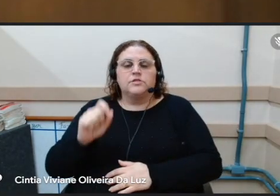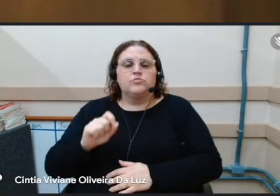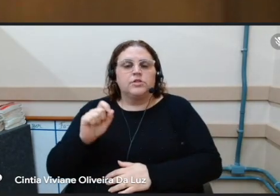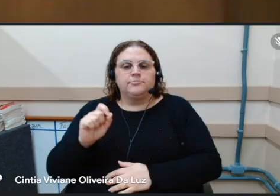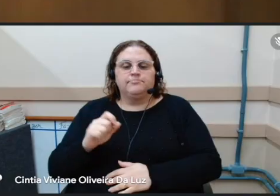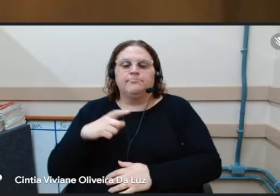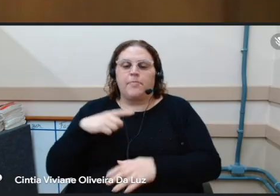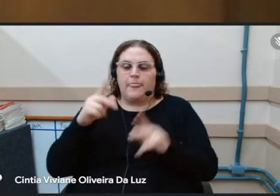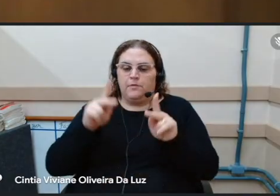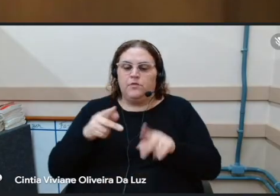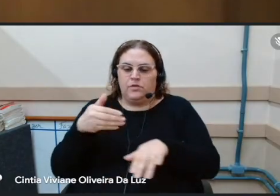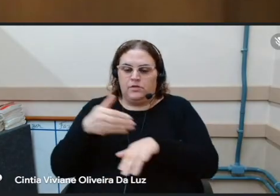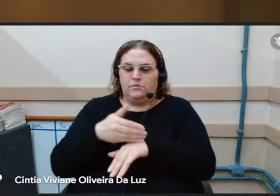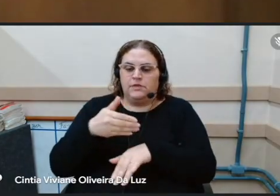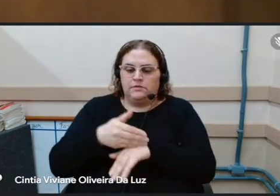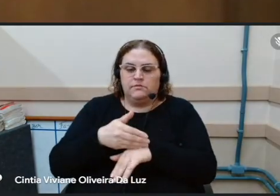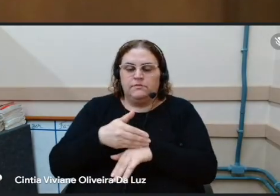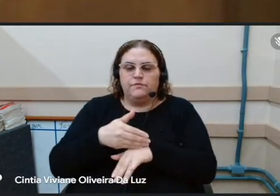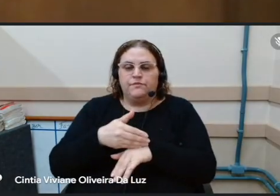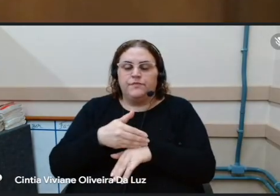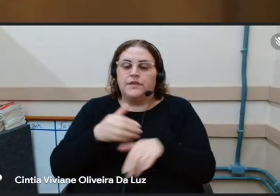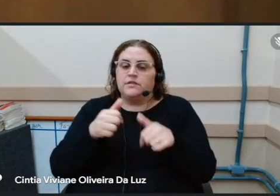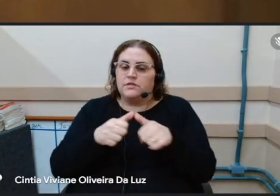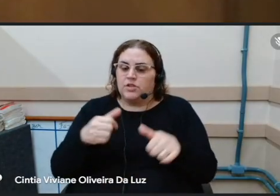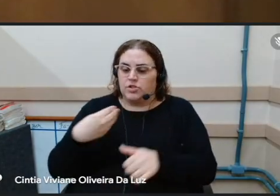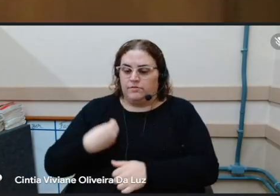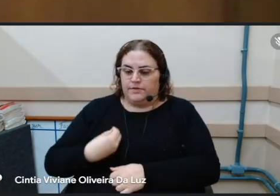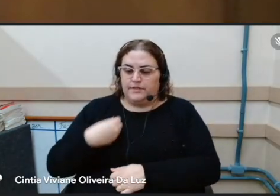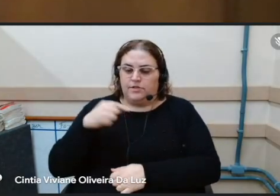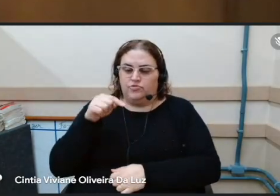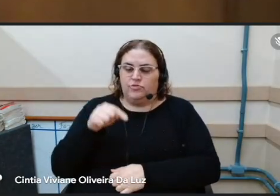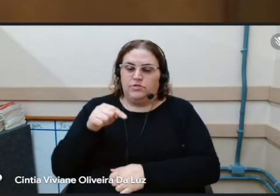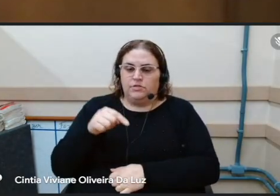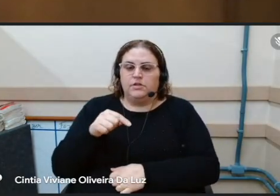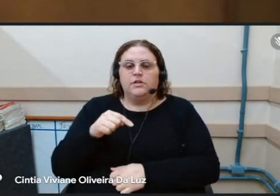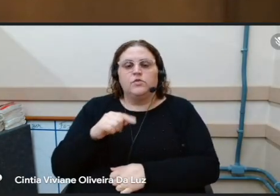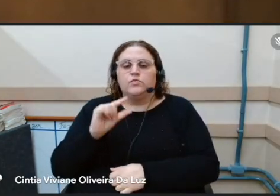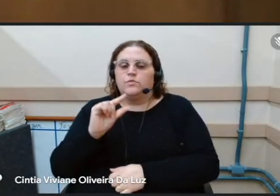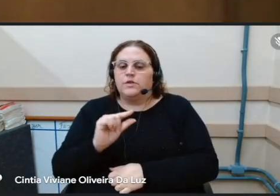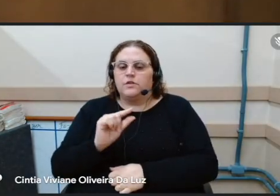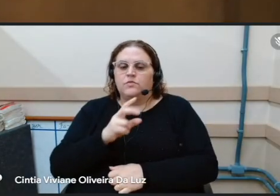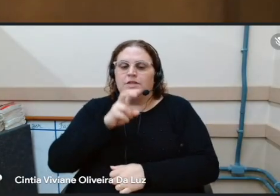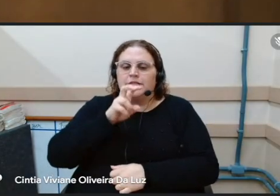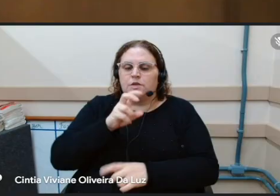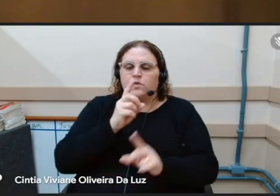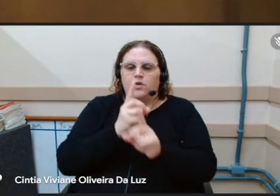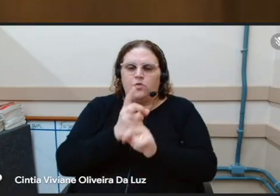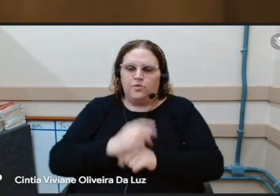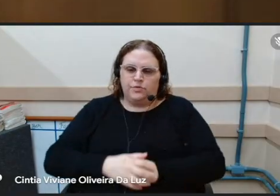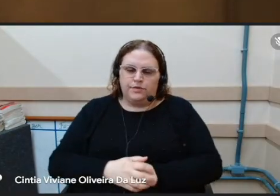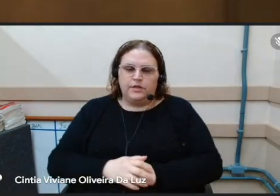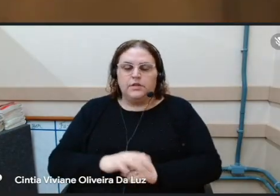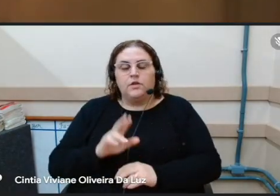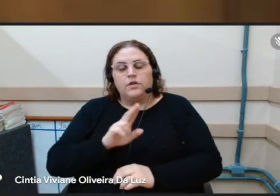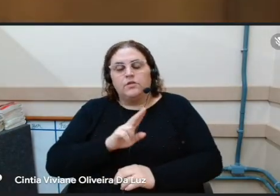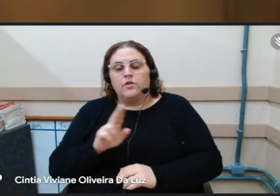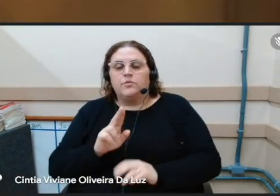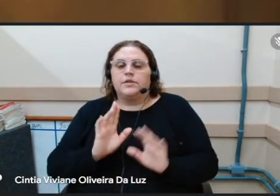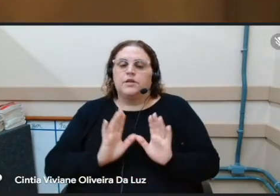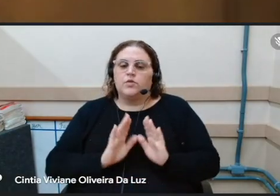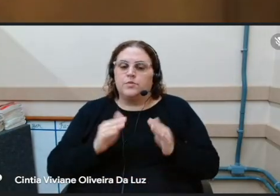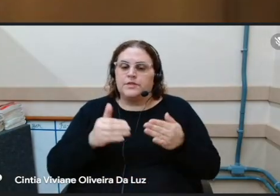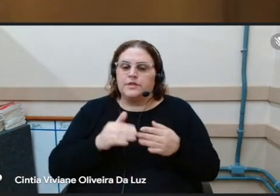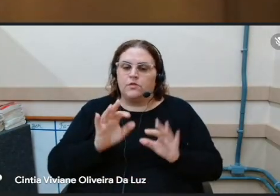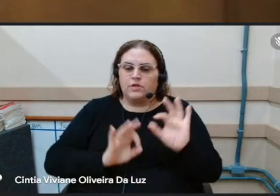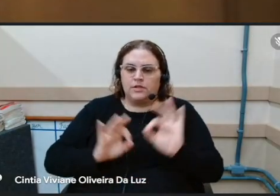participante eh esteja presente né No mínimo em cinco jornadas então em nome da comissão organizadora